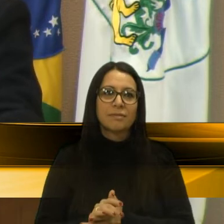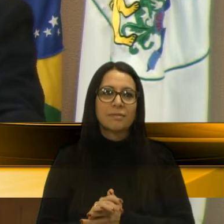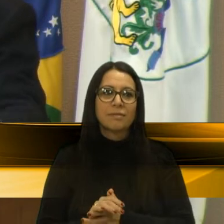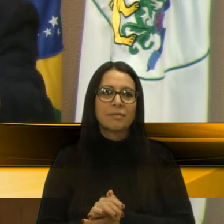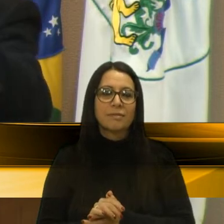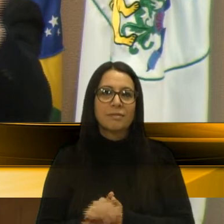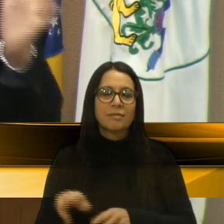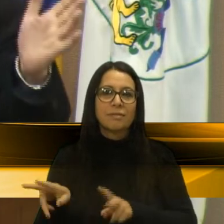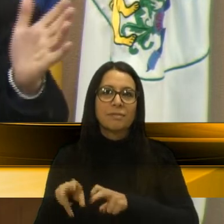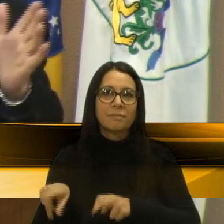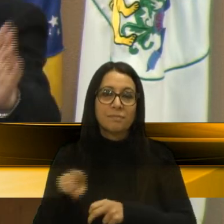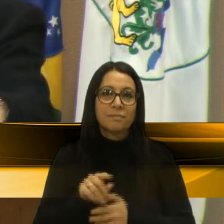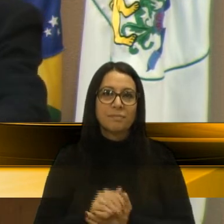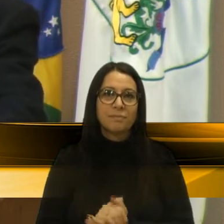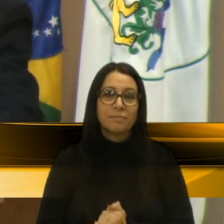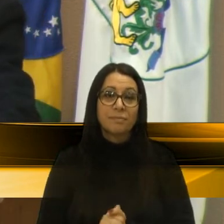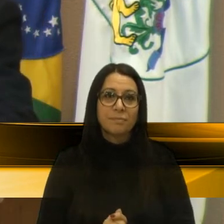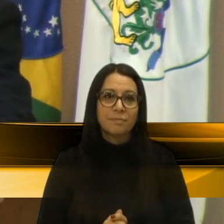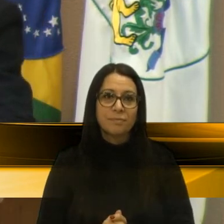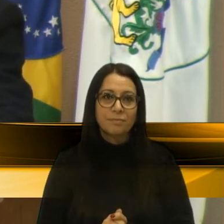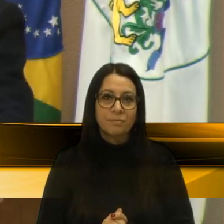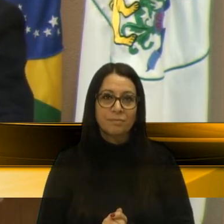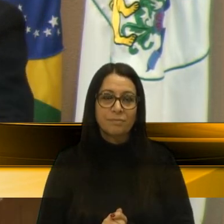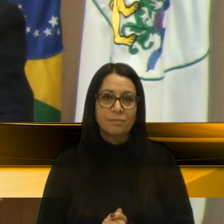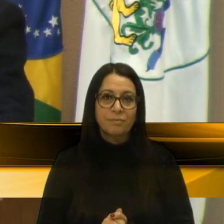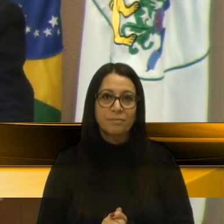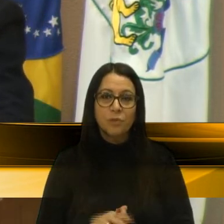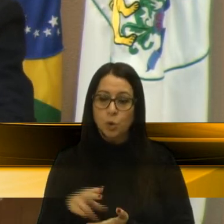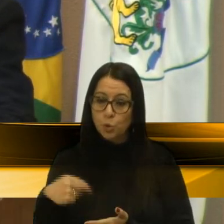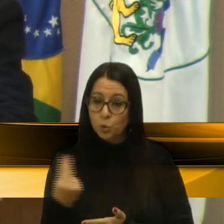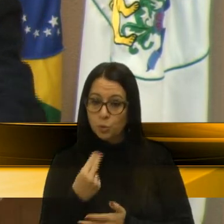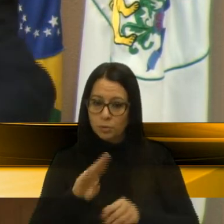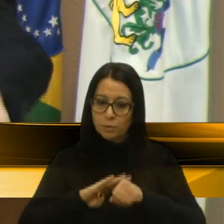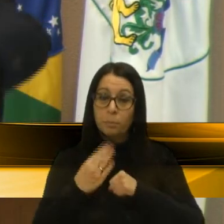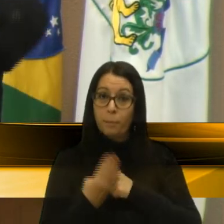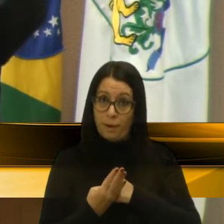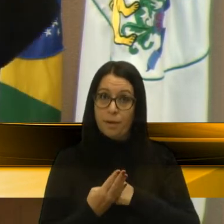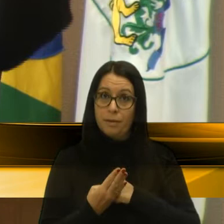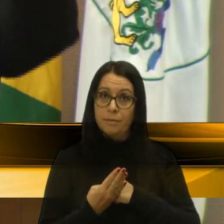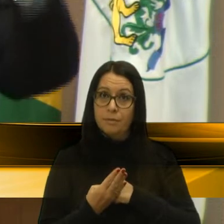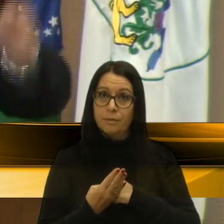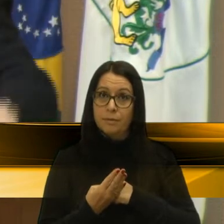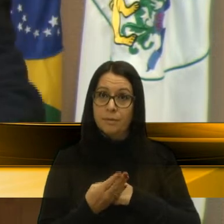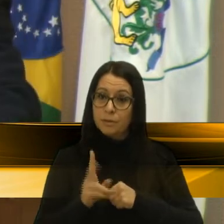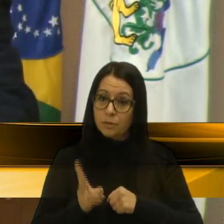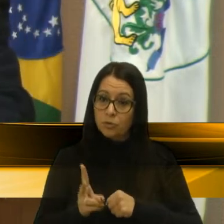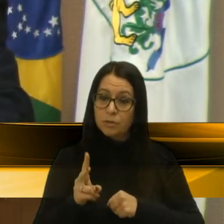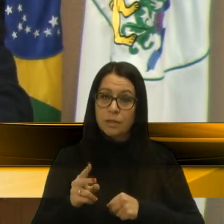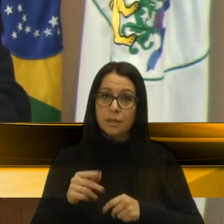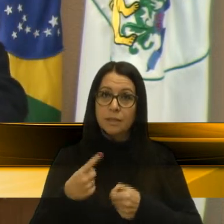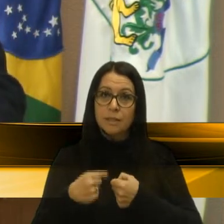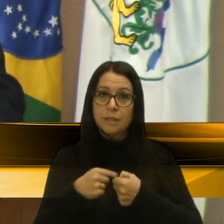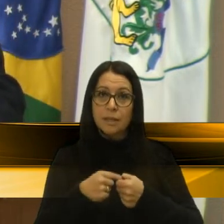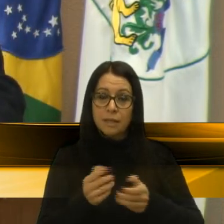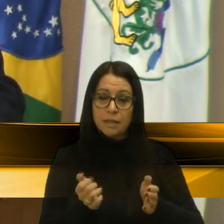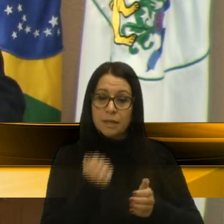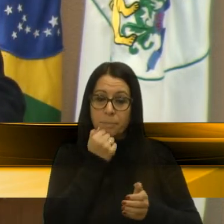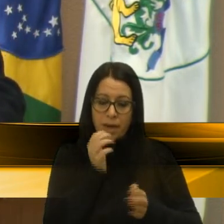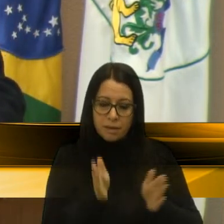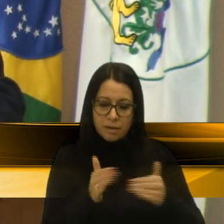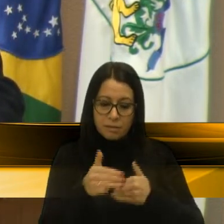né? Do ponto de vista da sua manutenção, a preocupação com que as subprefeituras tratavam a questão